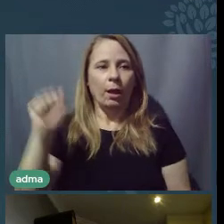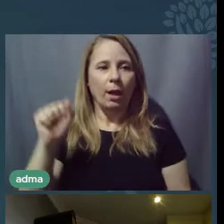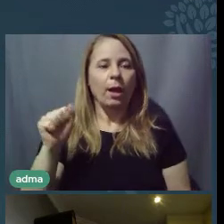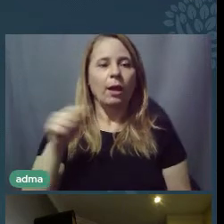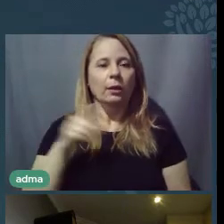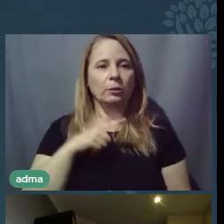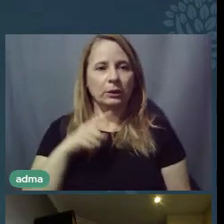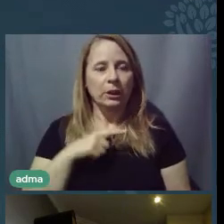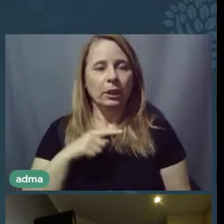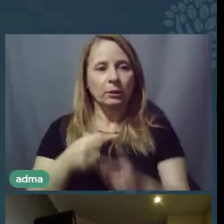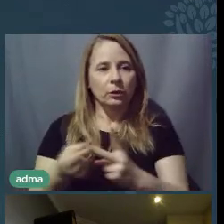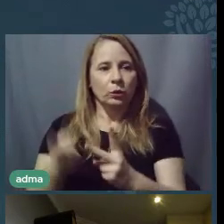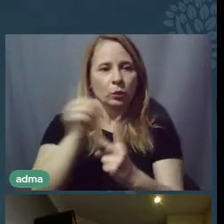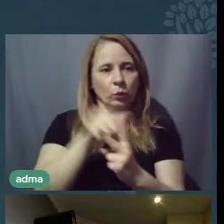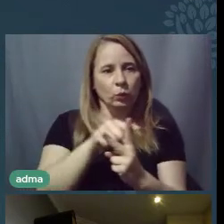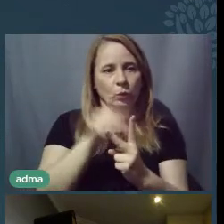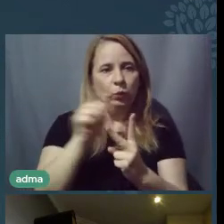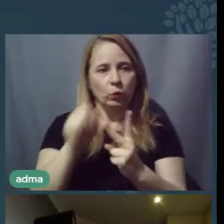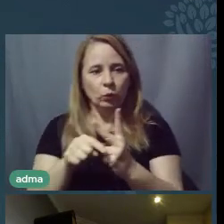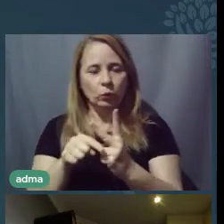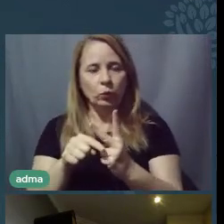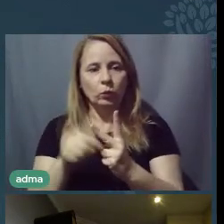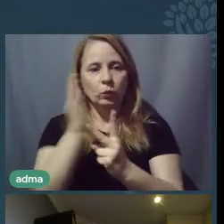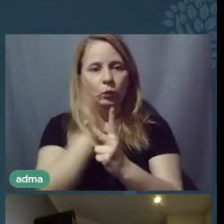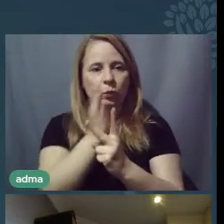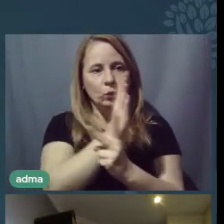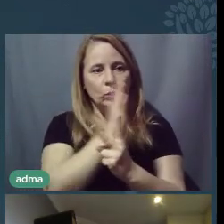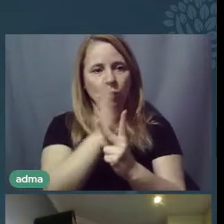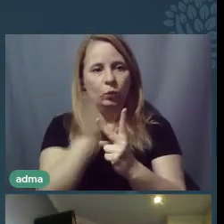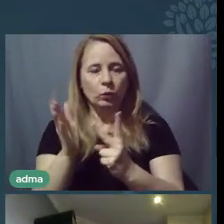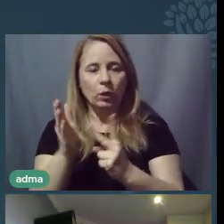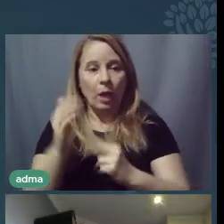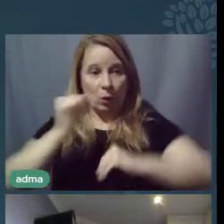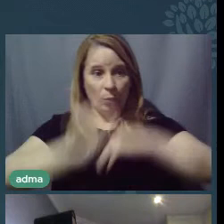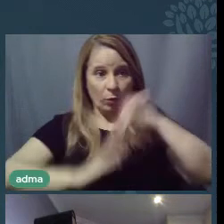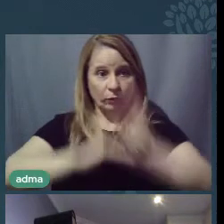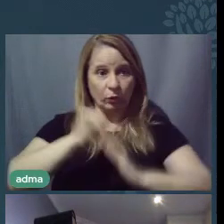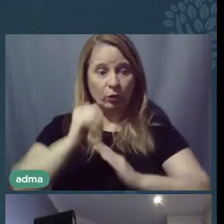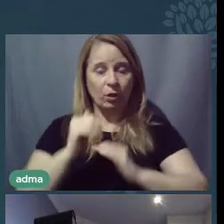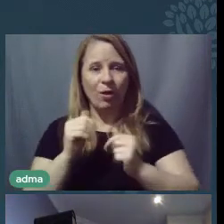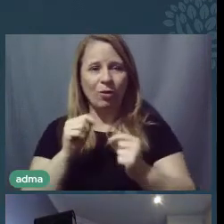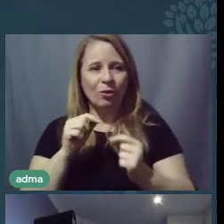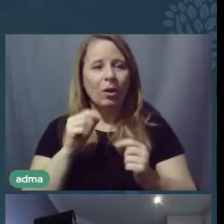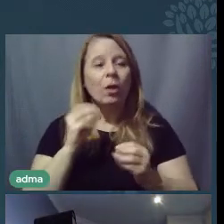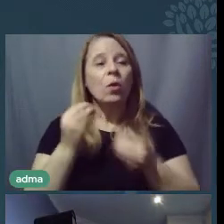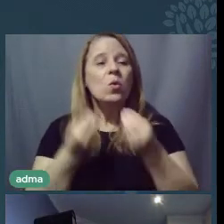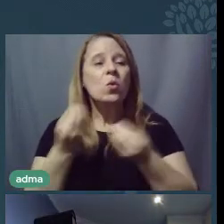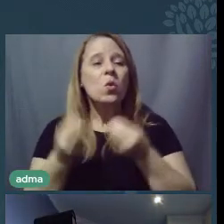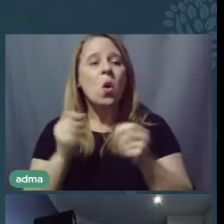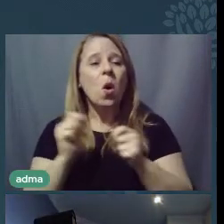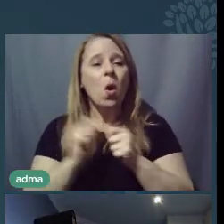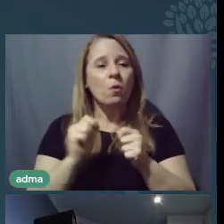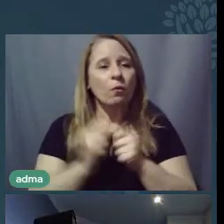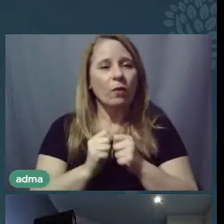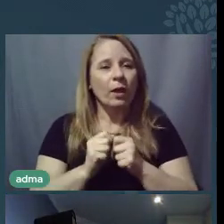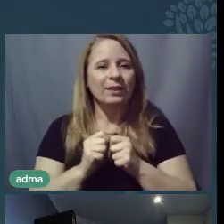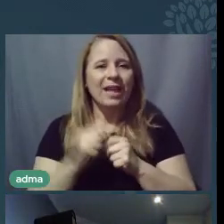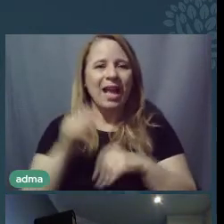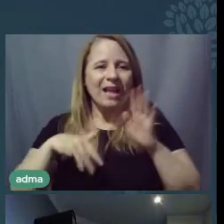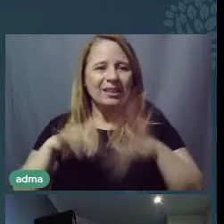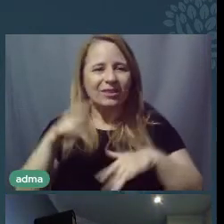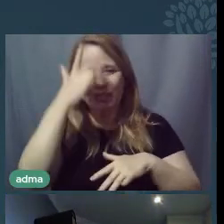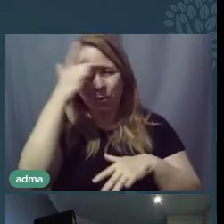eu dividi em duas fases, porque a nossa atuação fica muito distinta quando se trata na fase de agudização e a